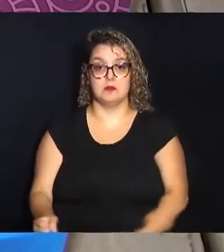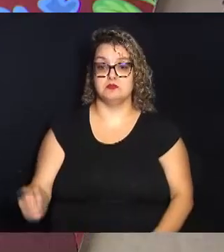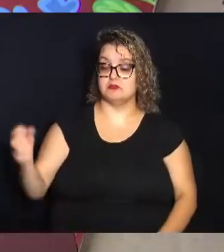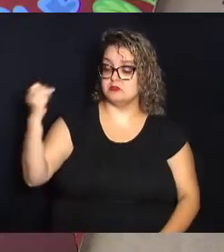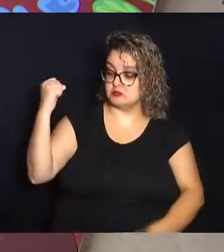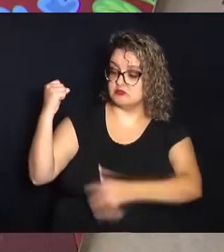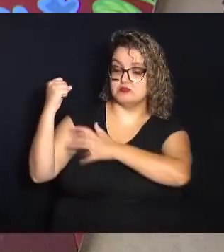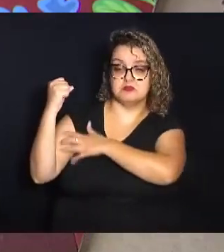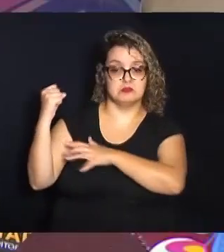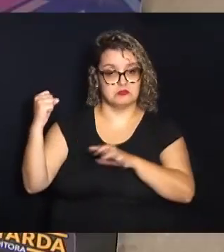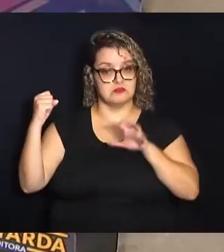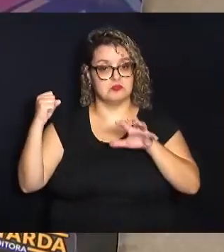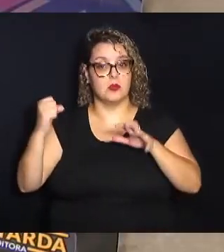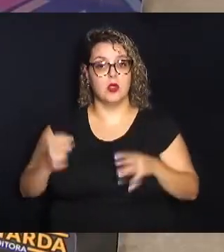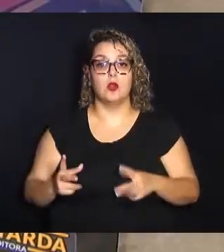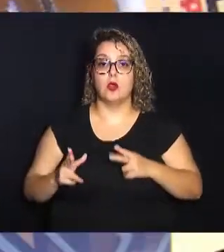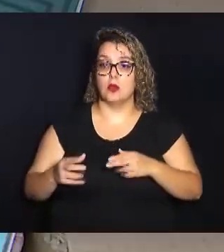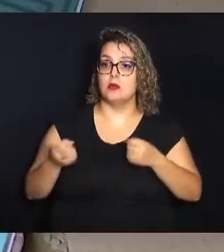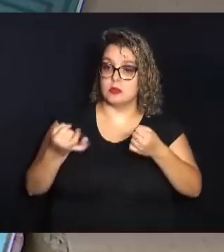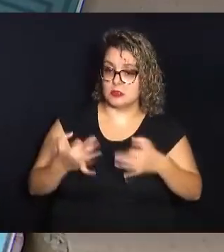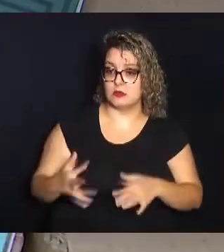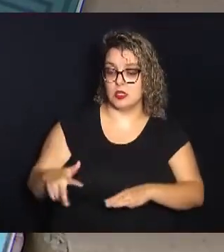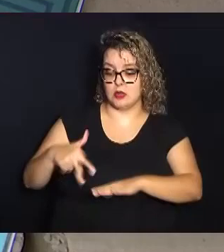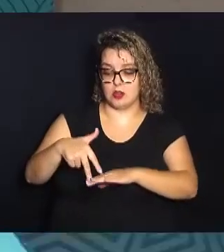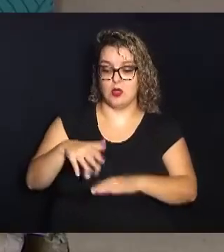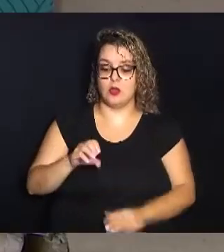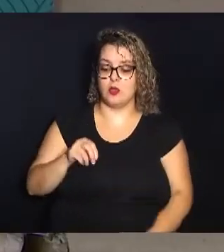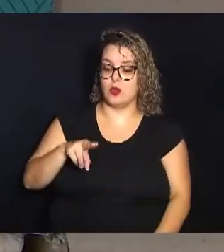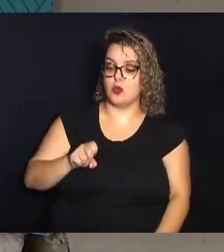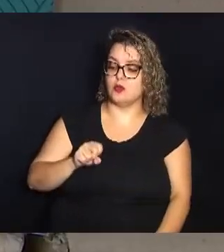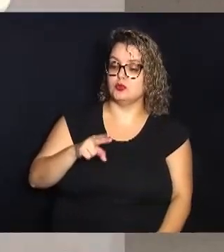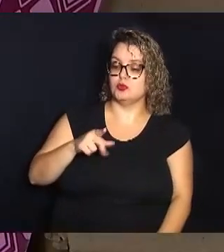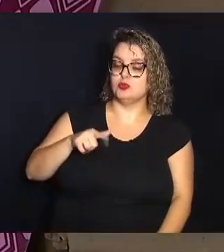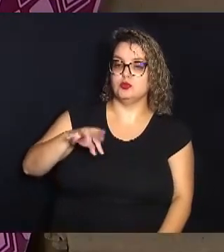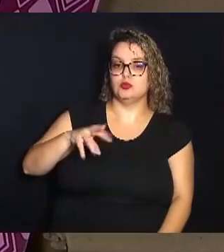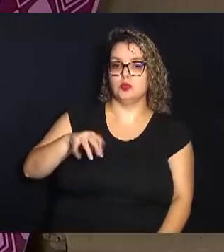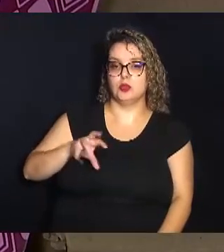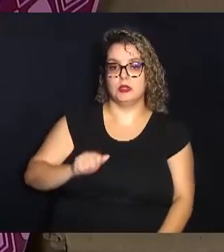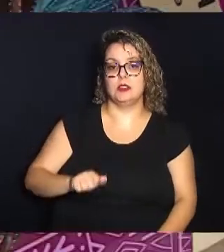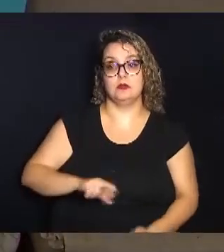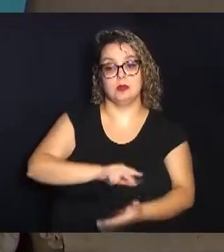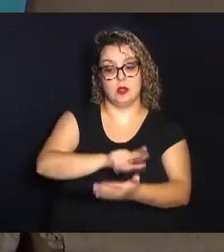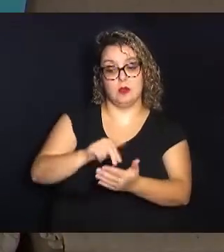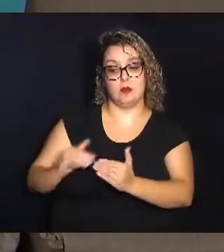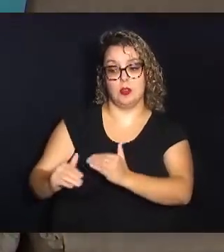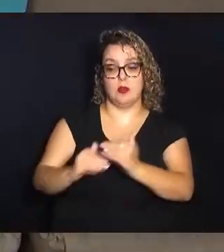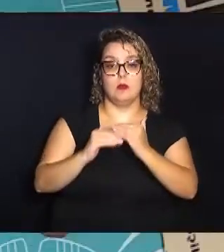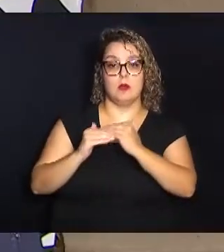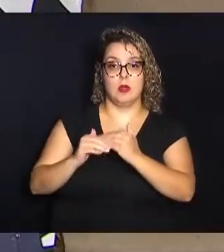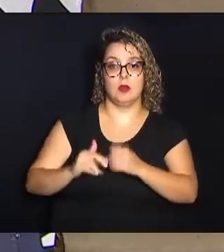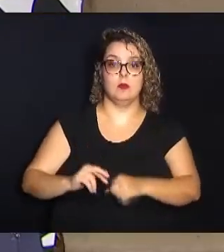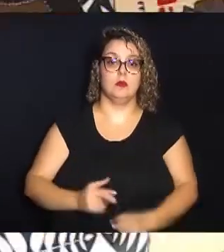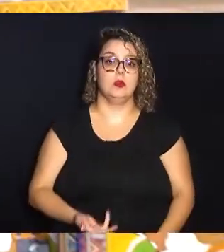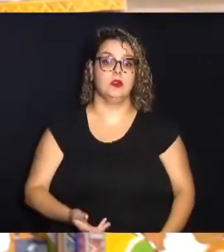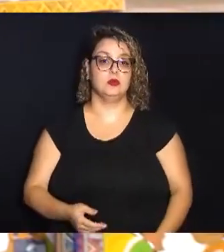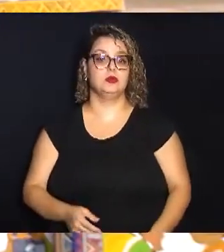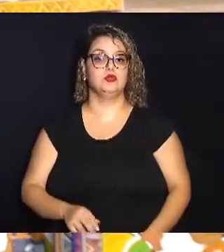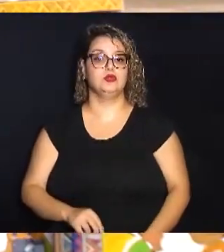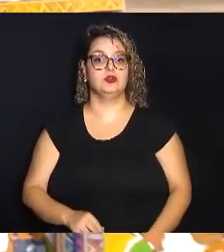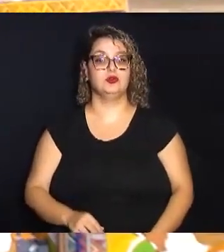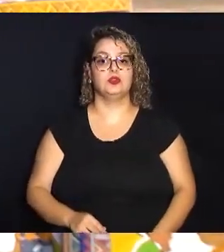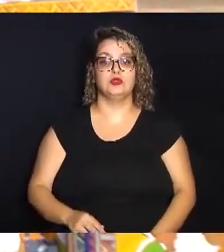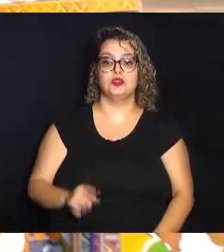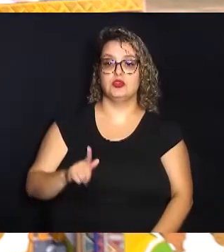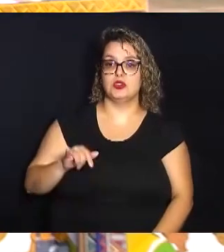de empoderamento como explica a consultora de diversidade Equidade e inclusão étnico-racial